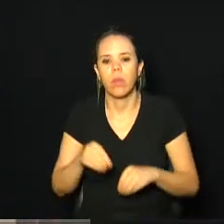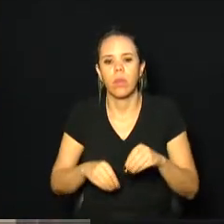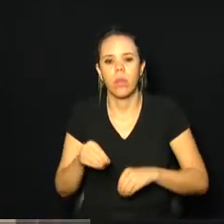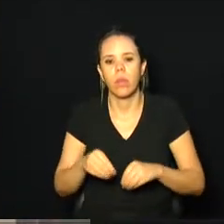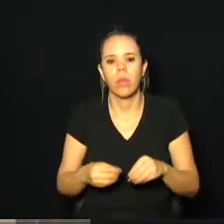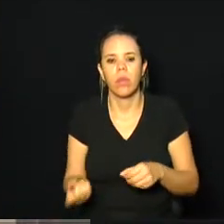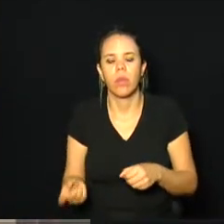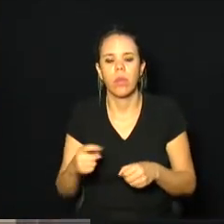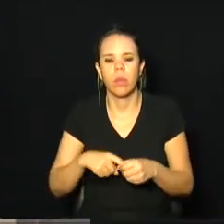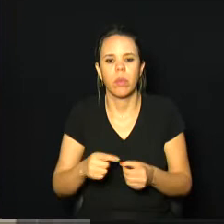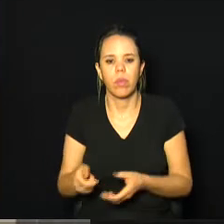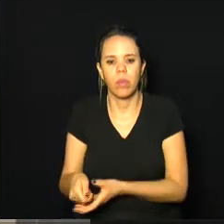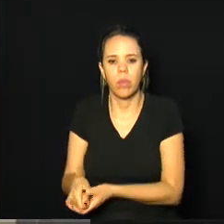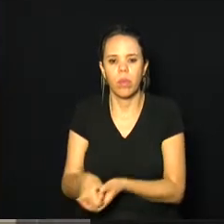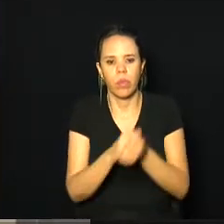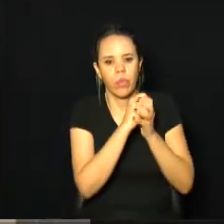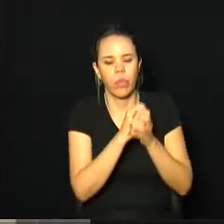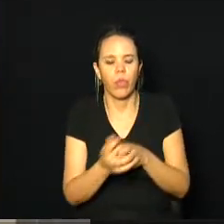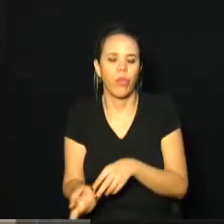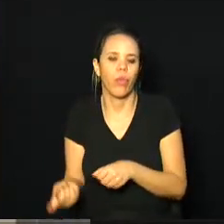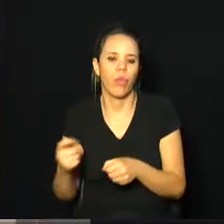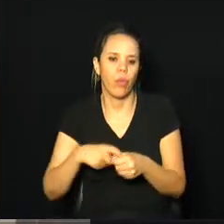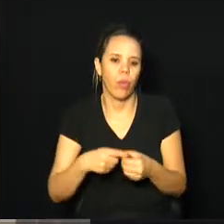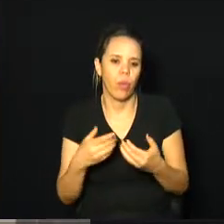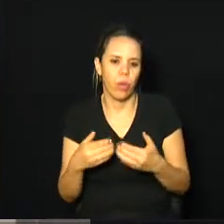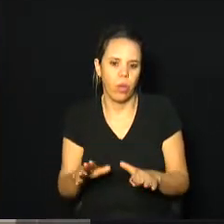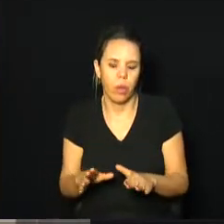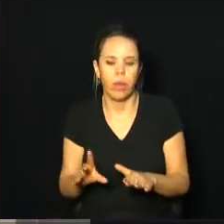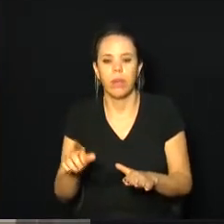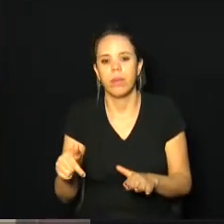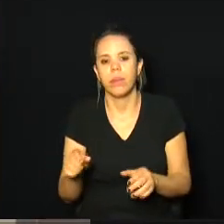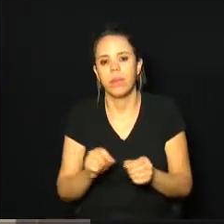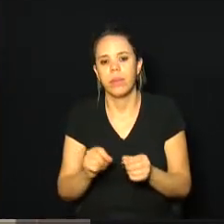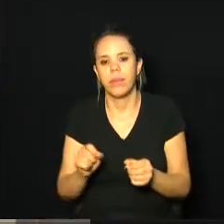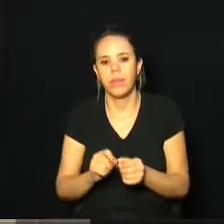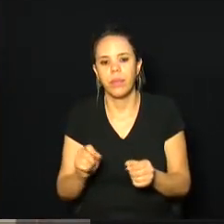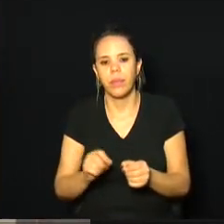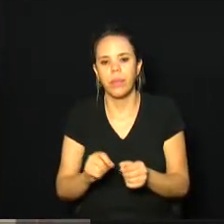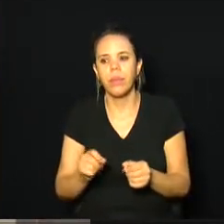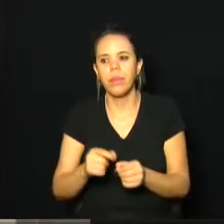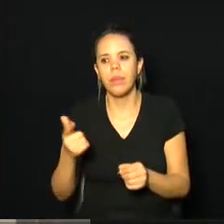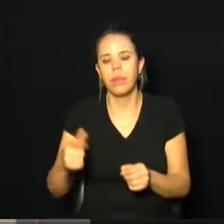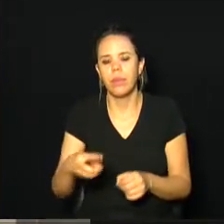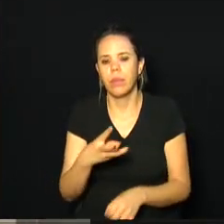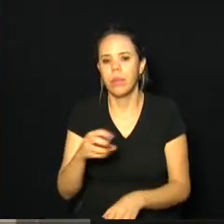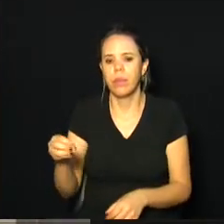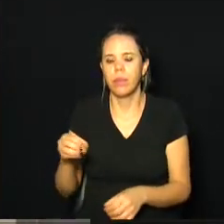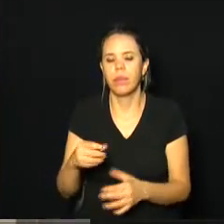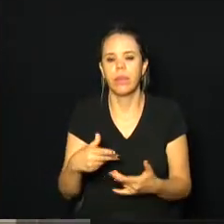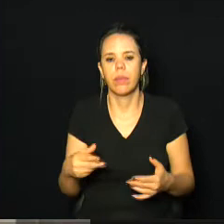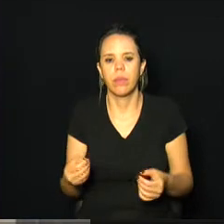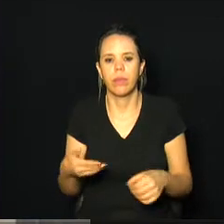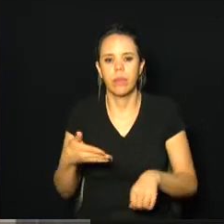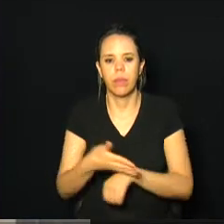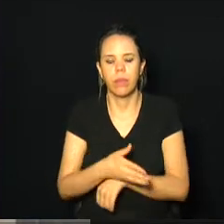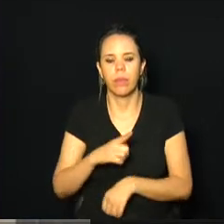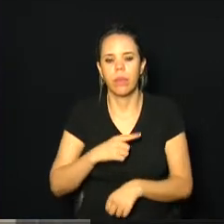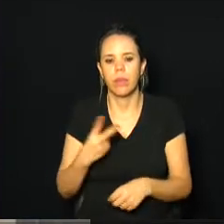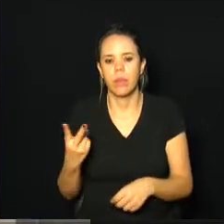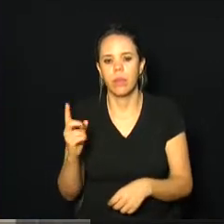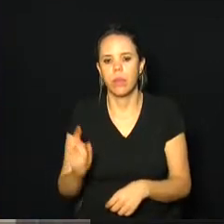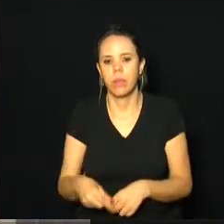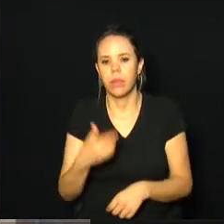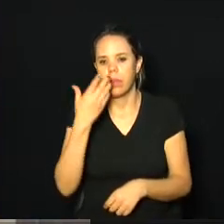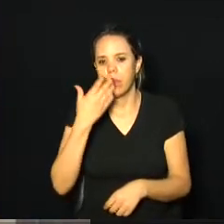voltou, o vôlei tinha acabado, voltamos o vôlei e depois fizemos mais de 30 modalidades. Quando eu entrei lá, tinha 2 mil